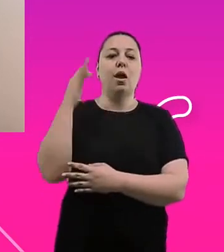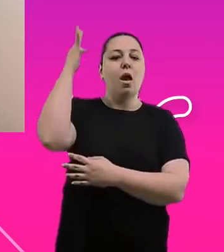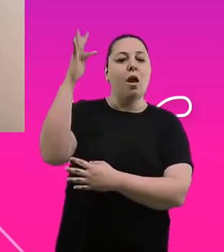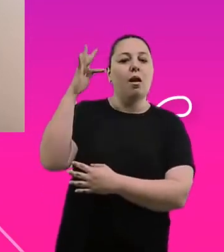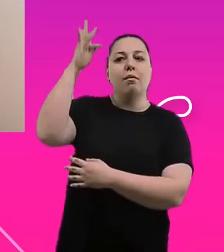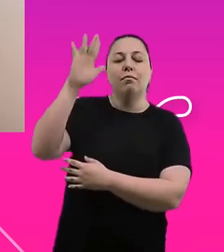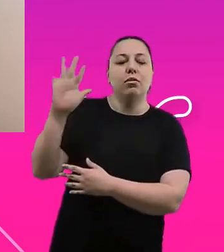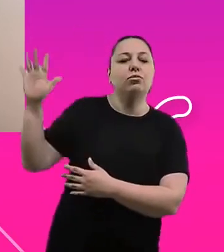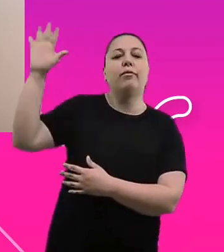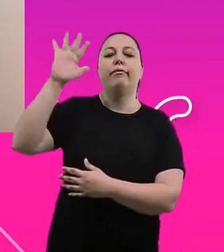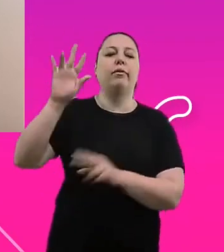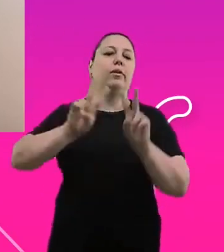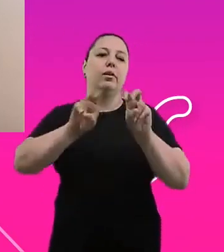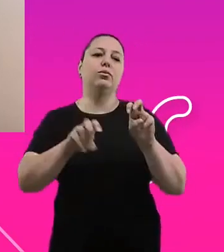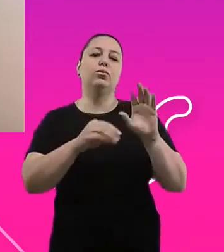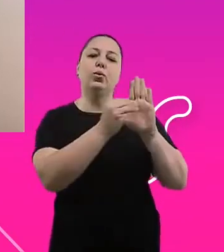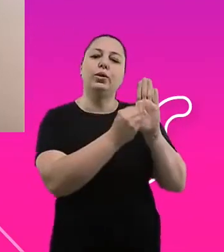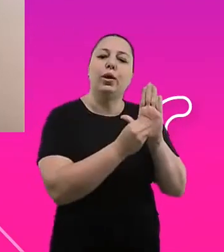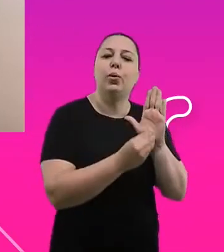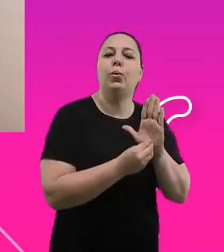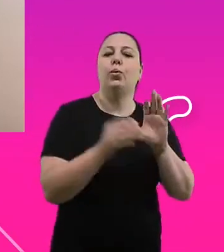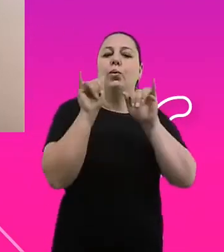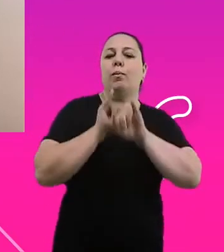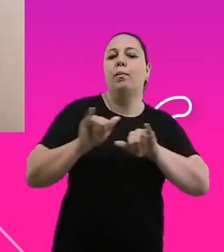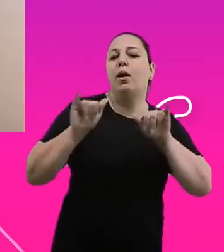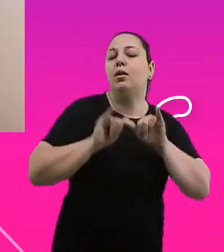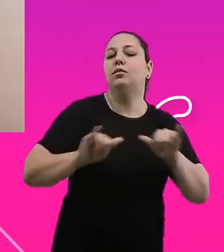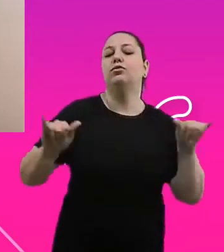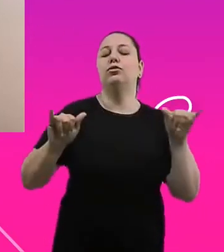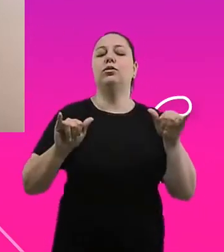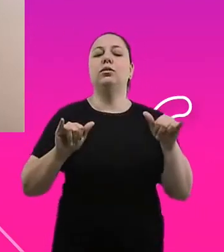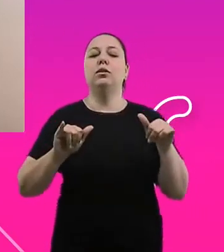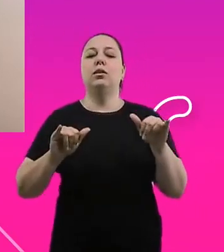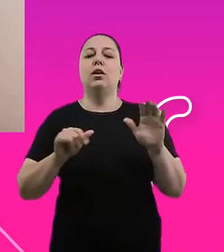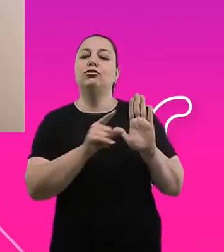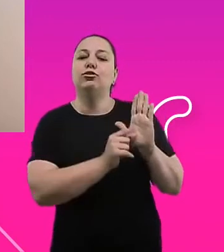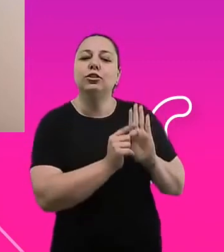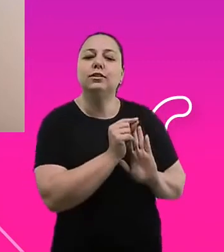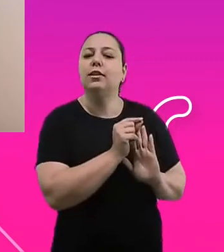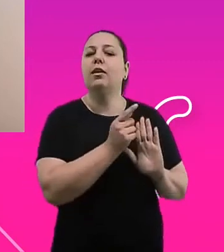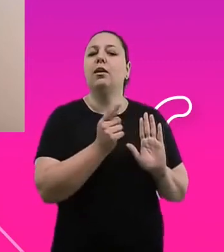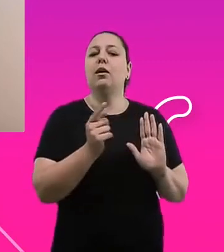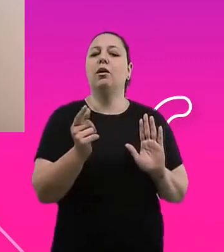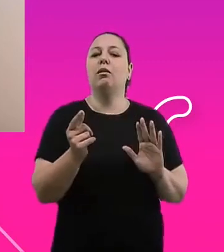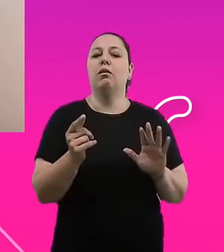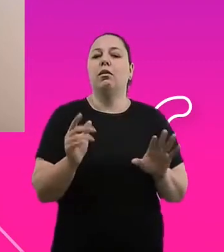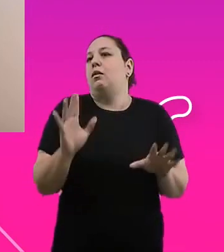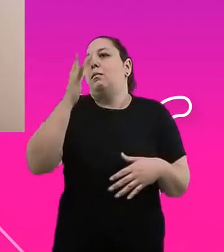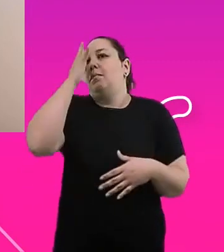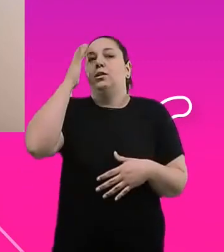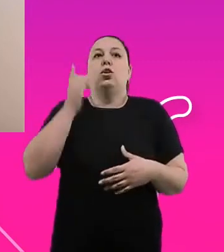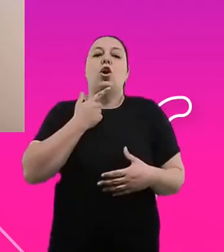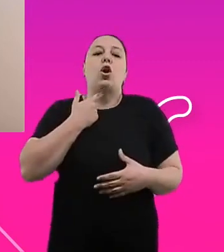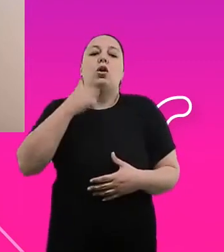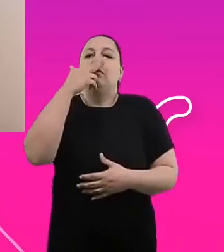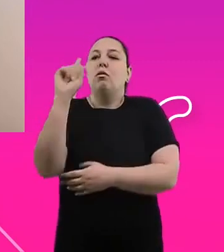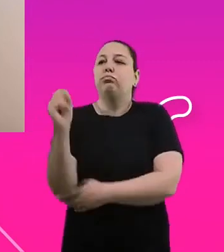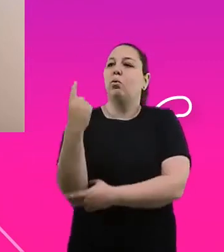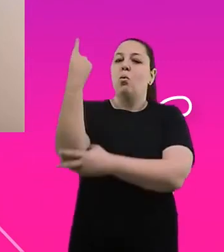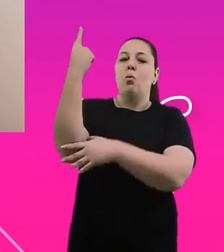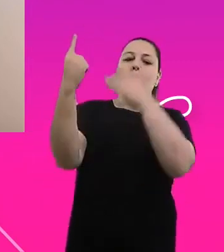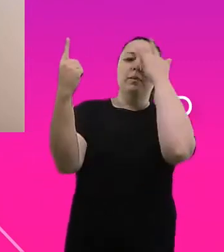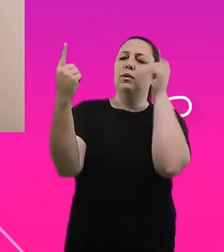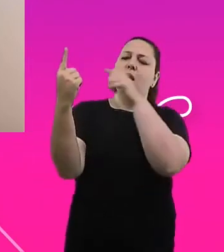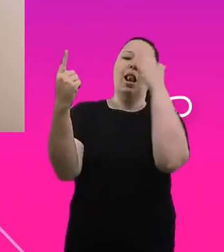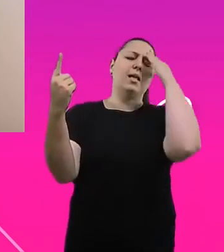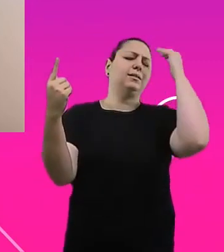marketing digital, vida digital em geral, né? A galera adora um guru, uma grande tendência, e diz, é para lá que nós